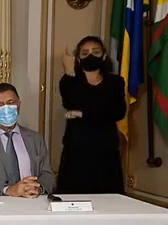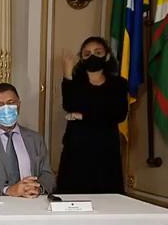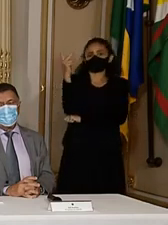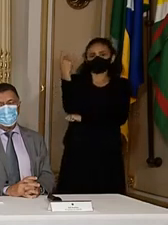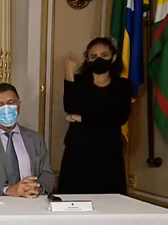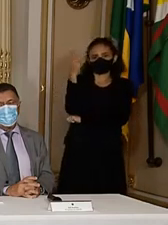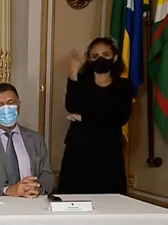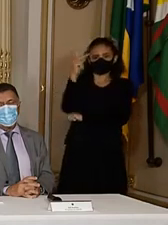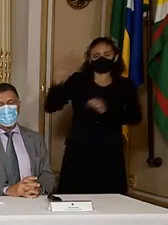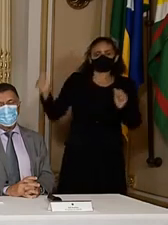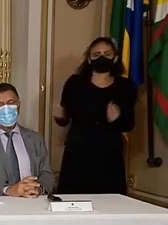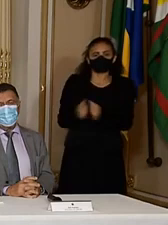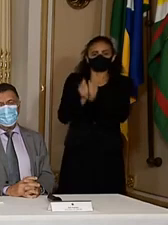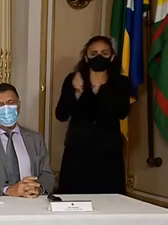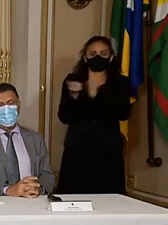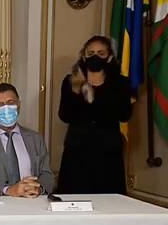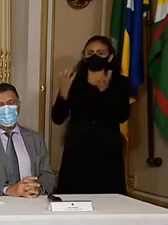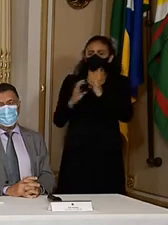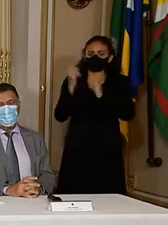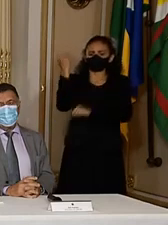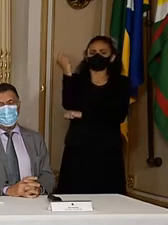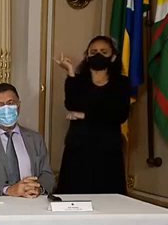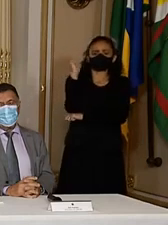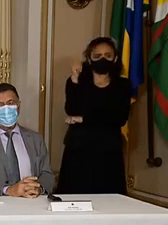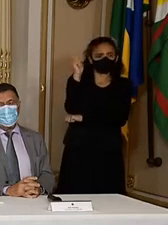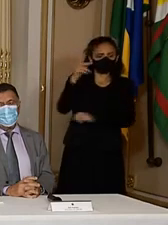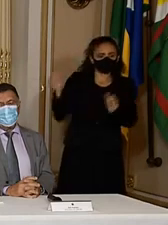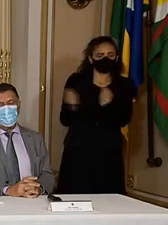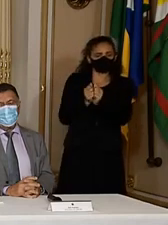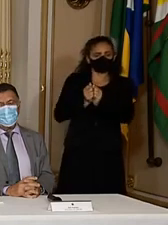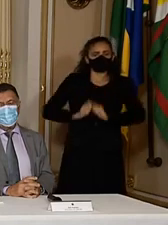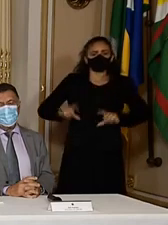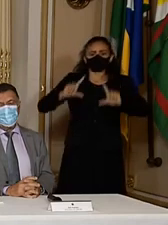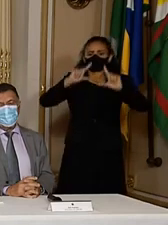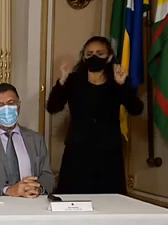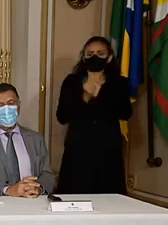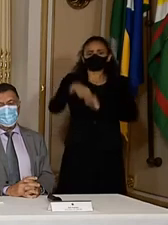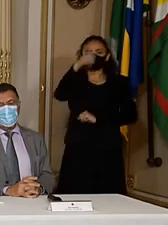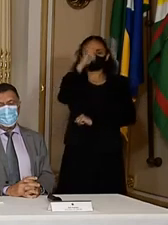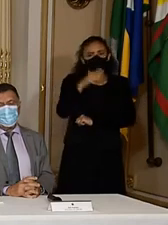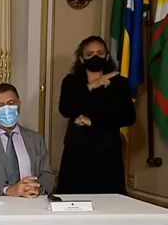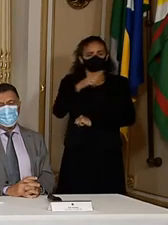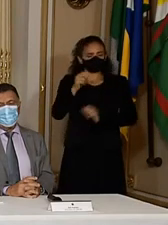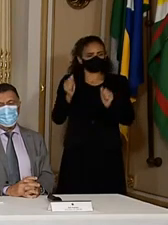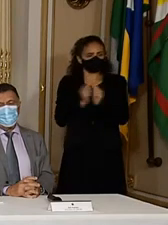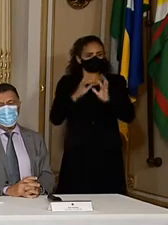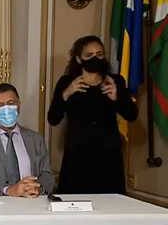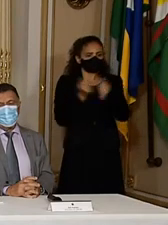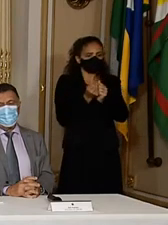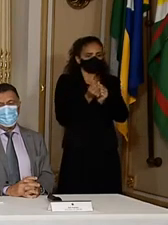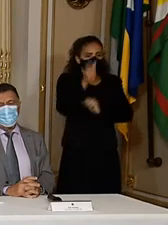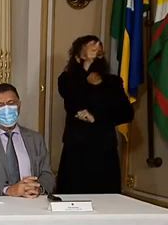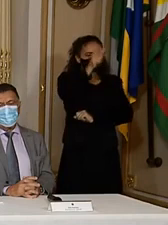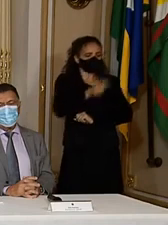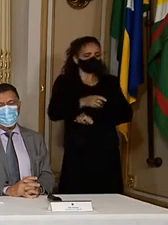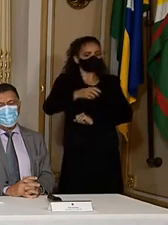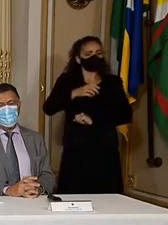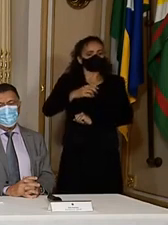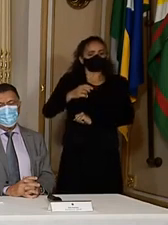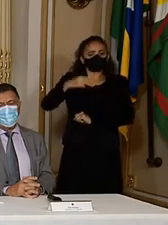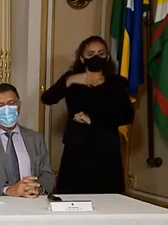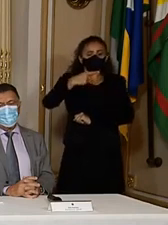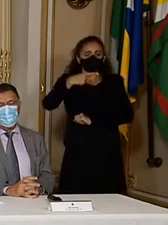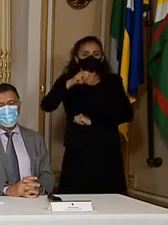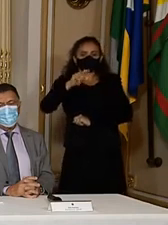à Cáritas diocese em nome do Be Oi José a Cáritas na pessoa de Magna